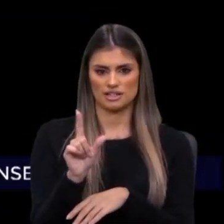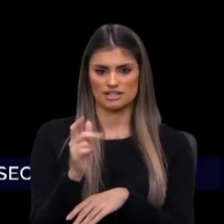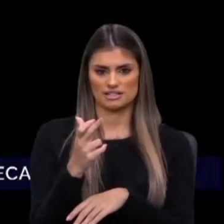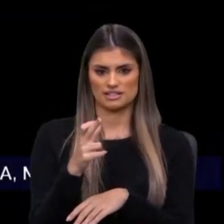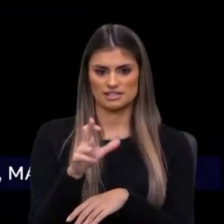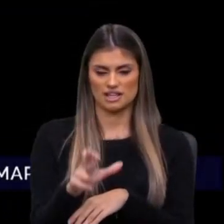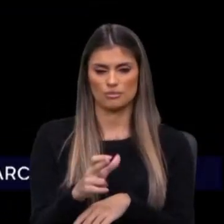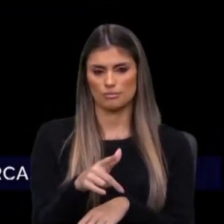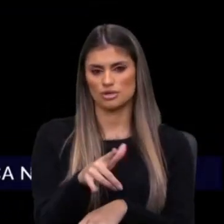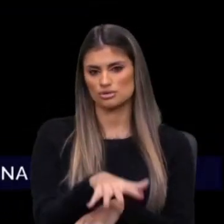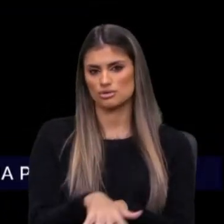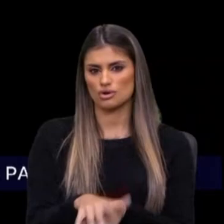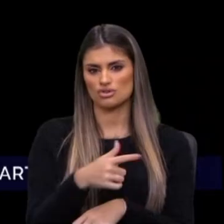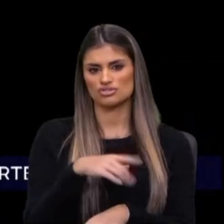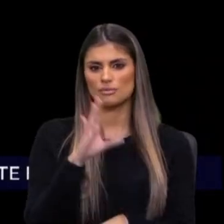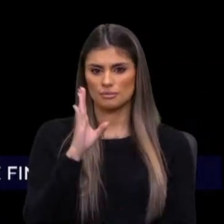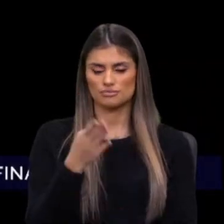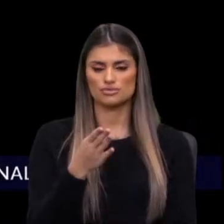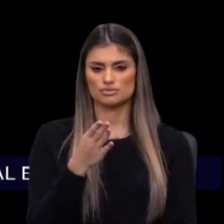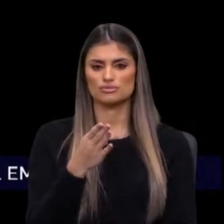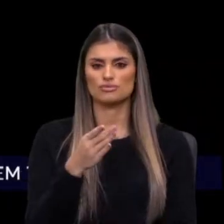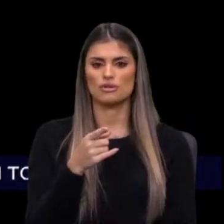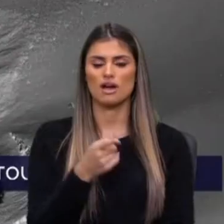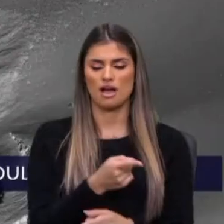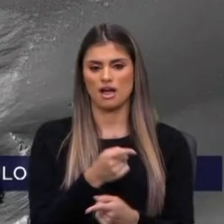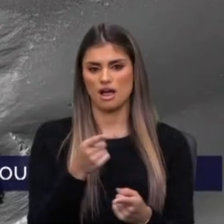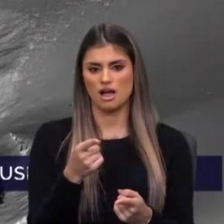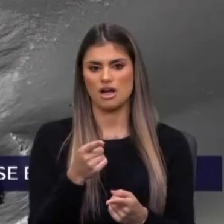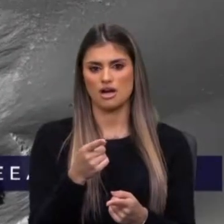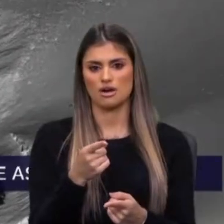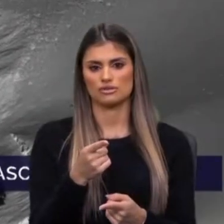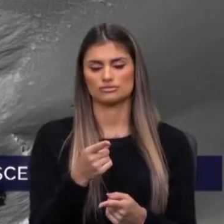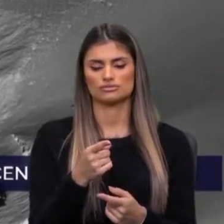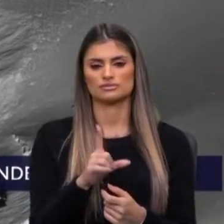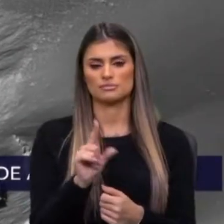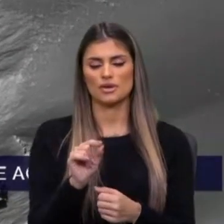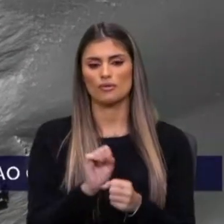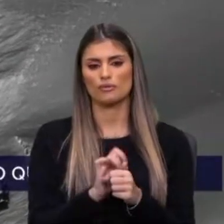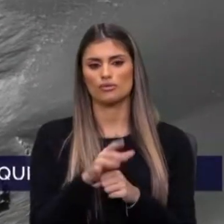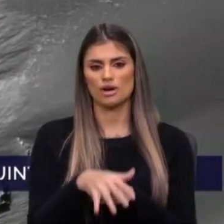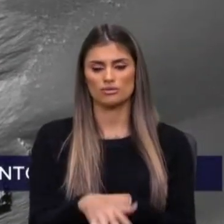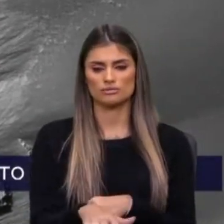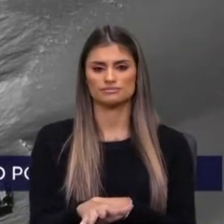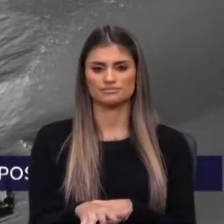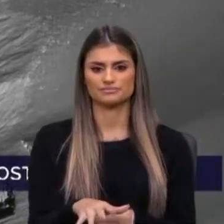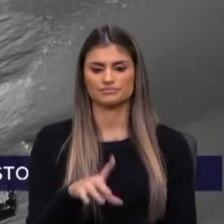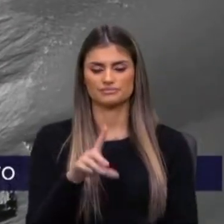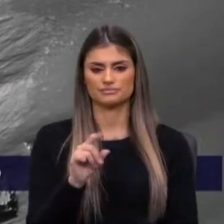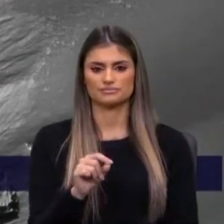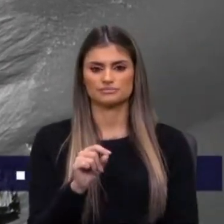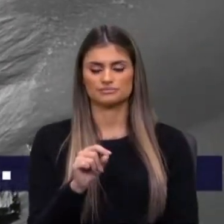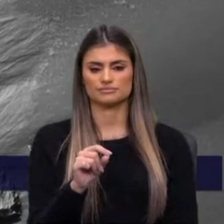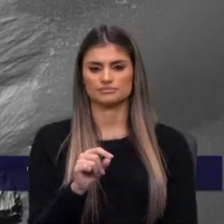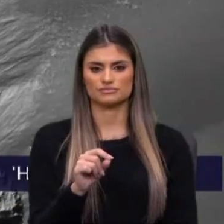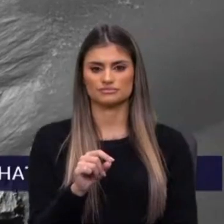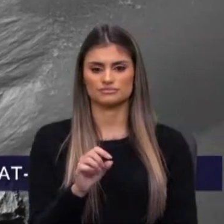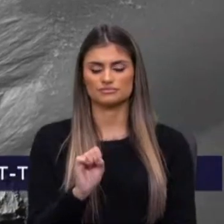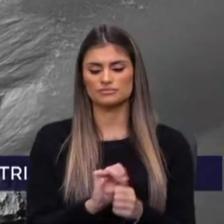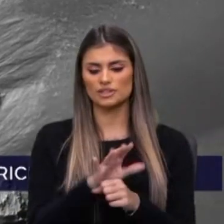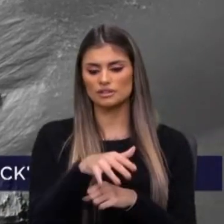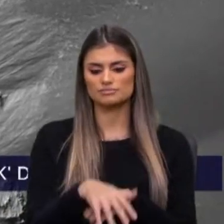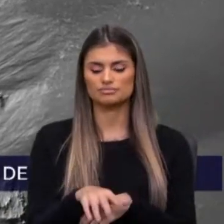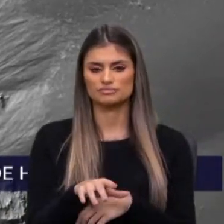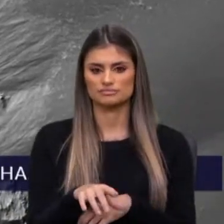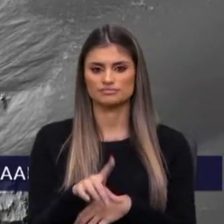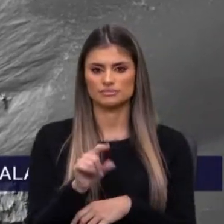que nós também sabemos que teve atividade vulcânica em Marte. Provavelmente o choque entre o magma dos vulcões, a lava dos vulcões,